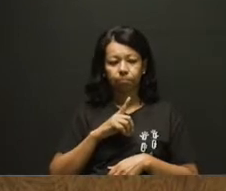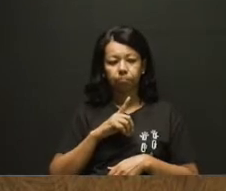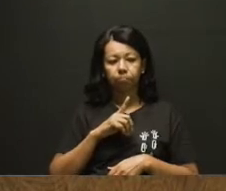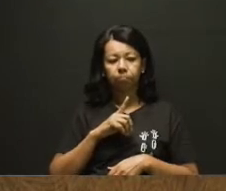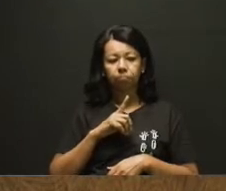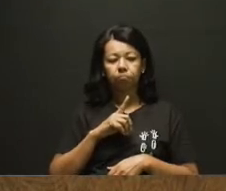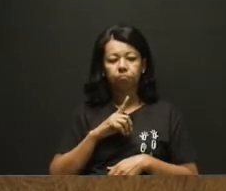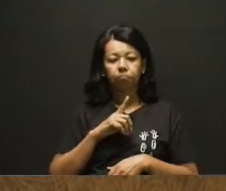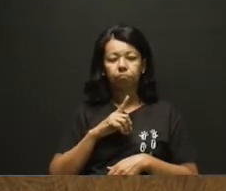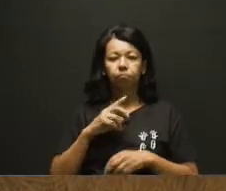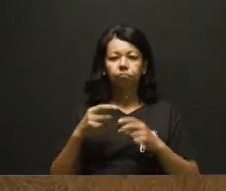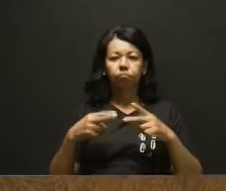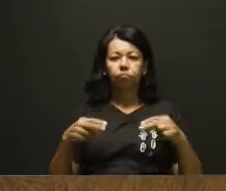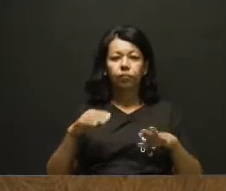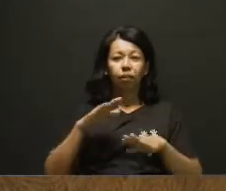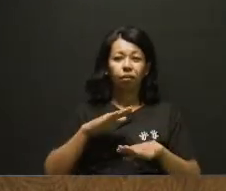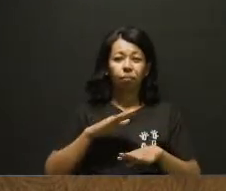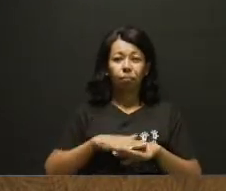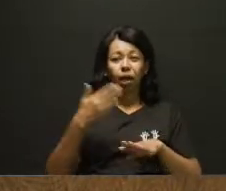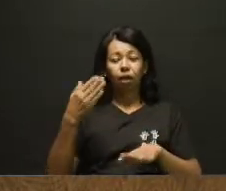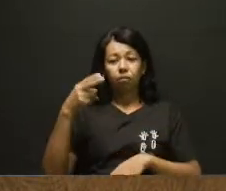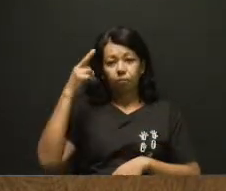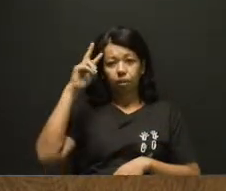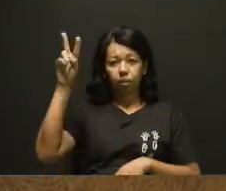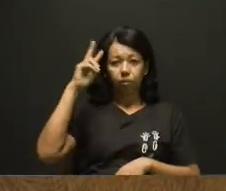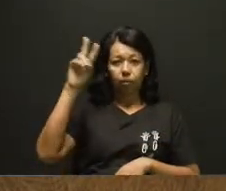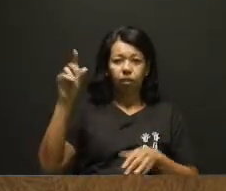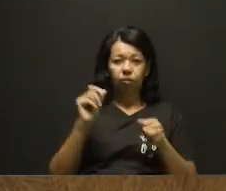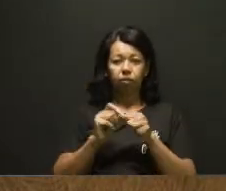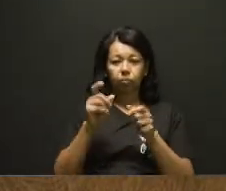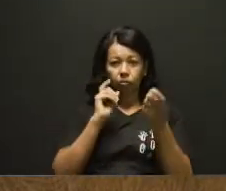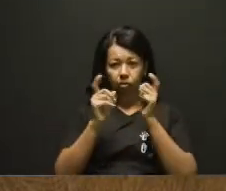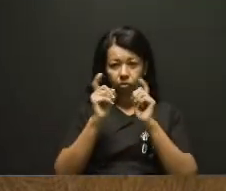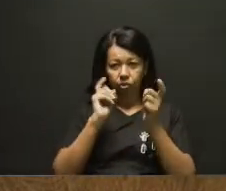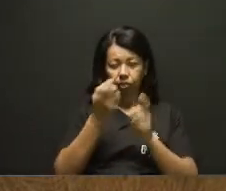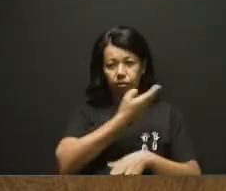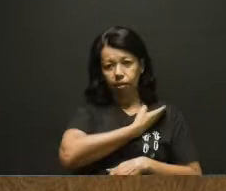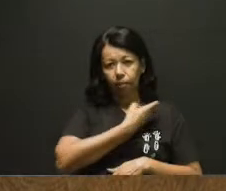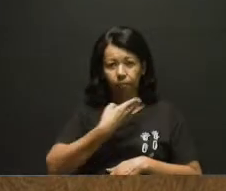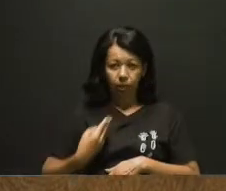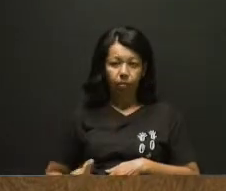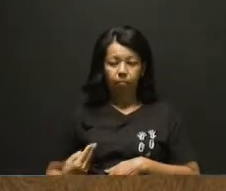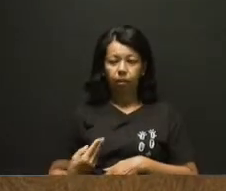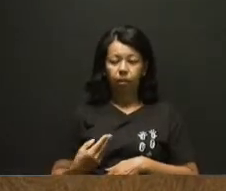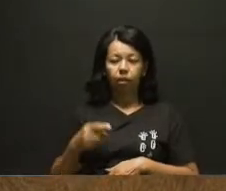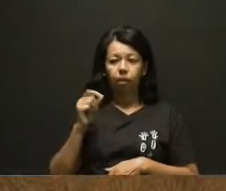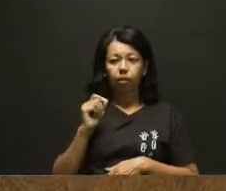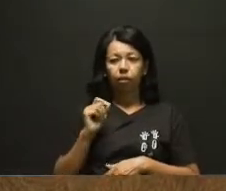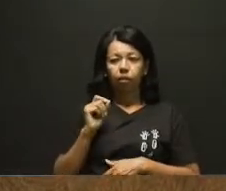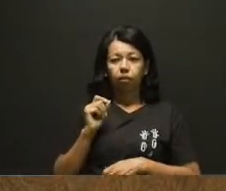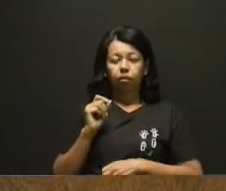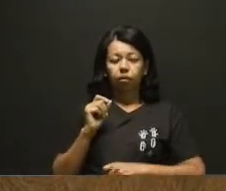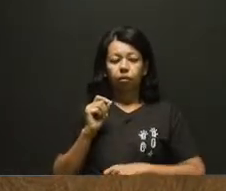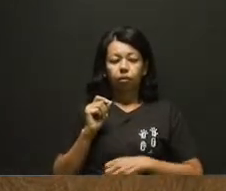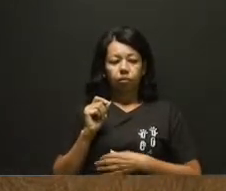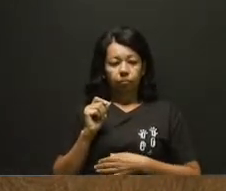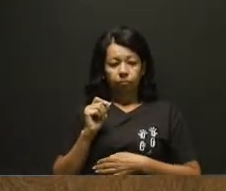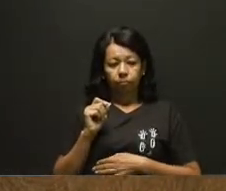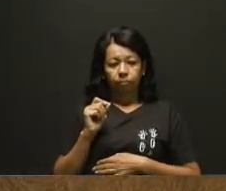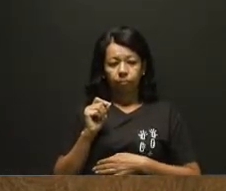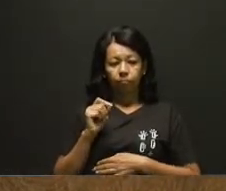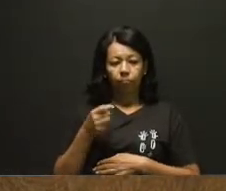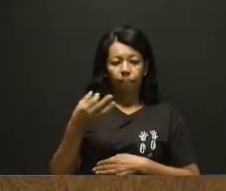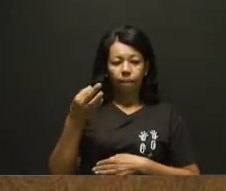instrumento a mais para lembrarmos que fizemos uma audiência pública e é